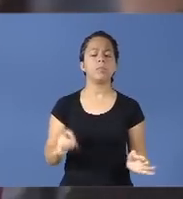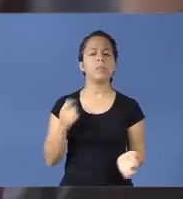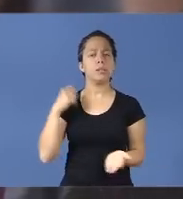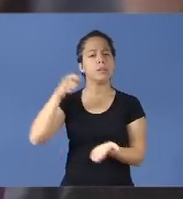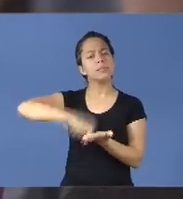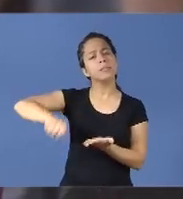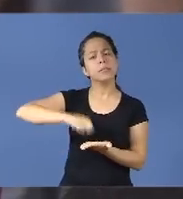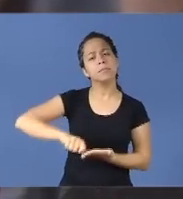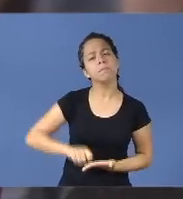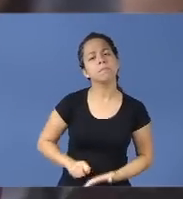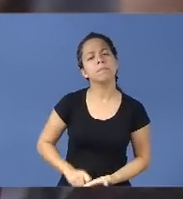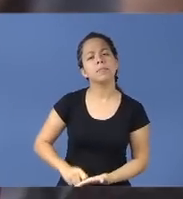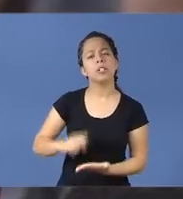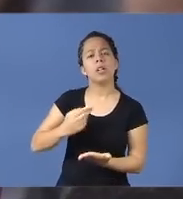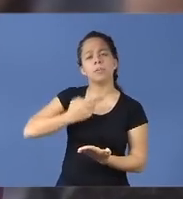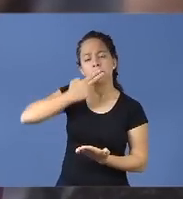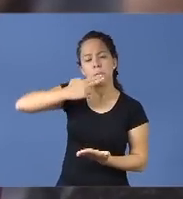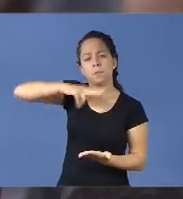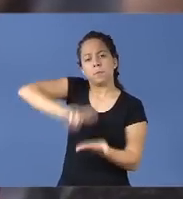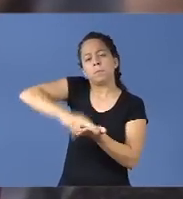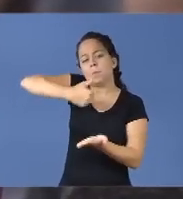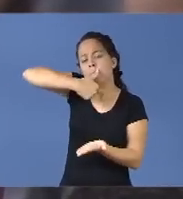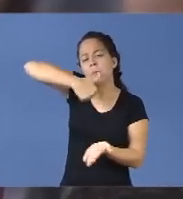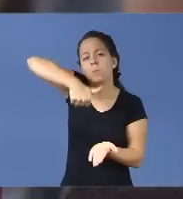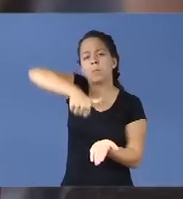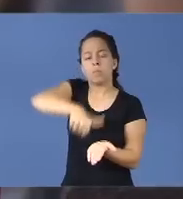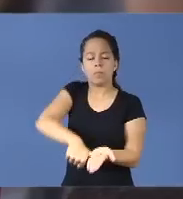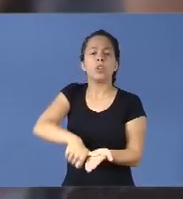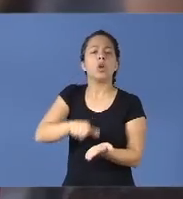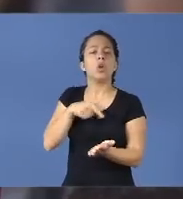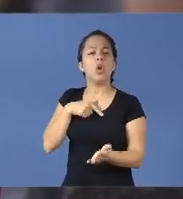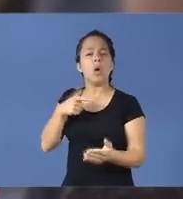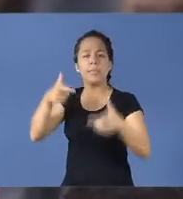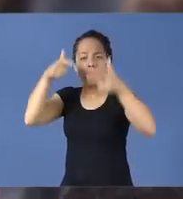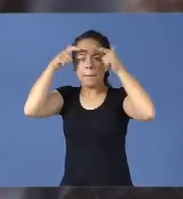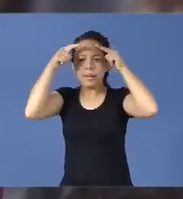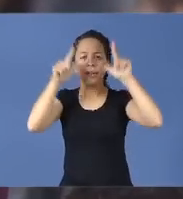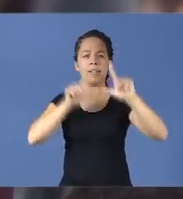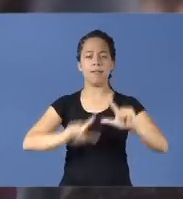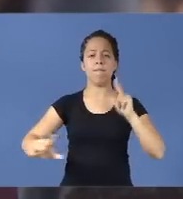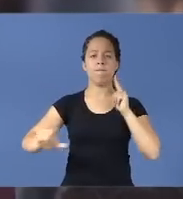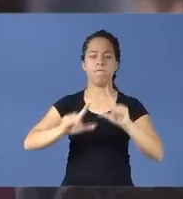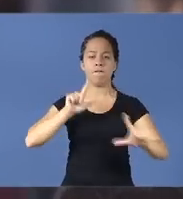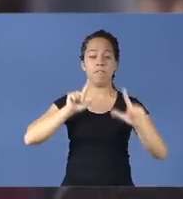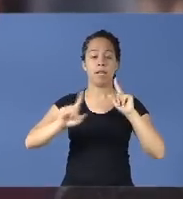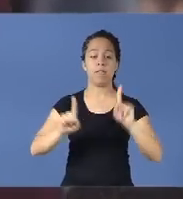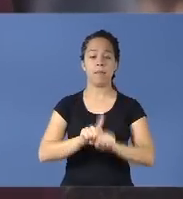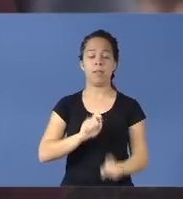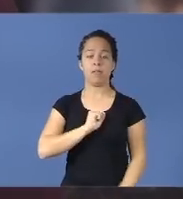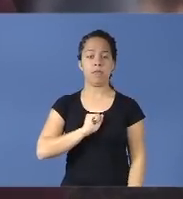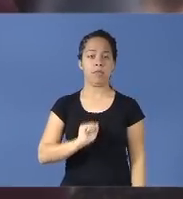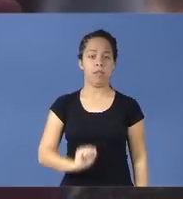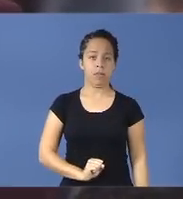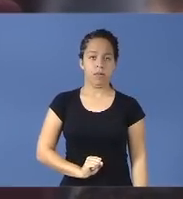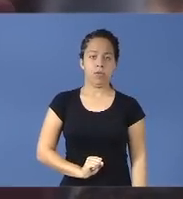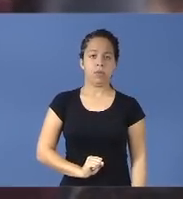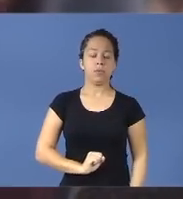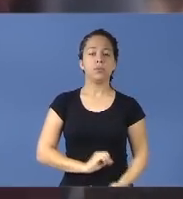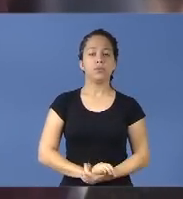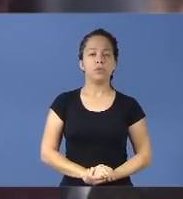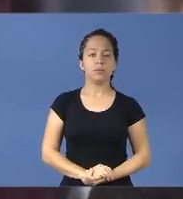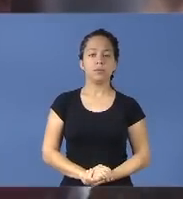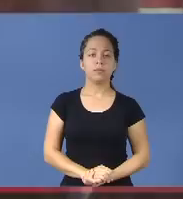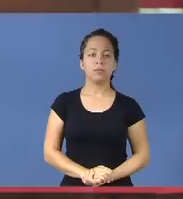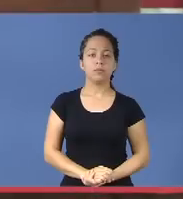e selaram nos nossos príncipes, nos nossos levitas e nos nossos sacerdotes. É, meus irmãos,